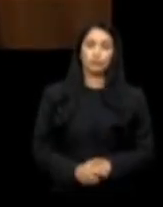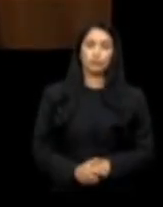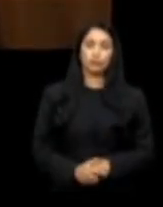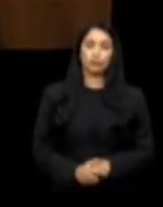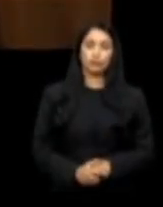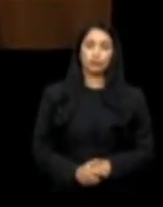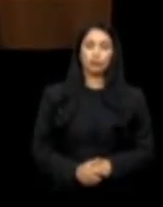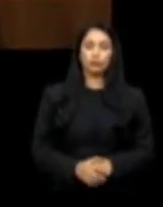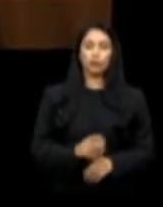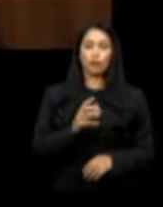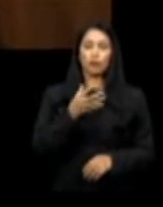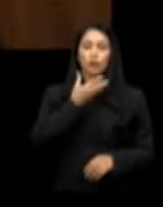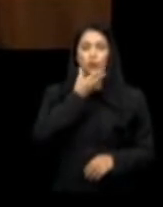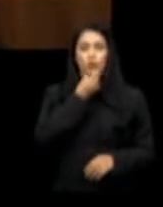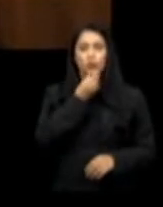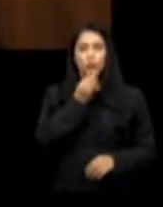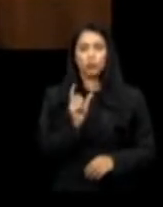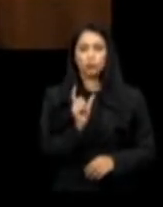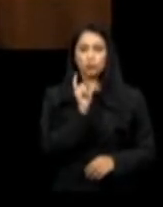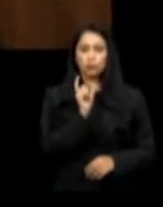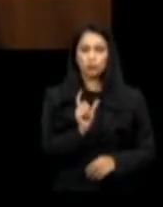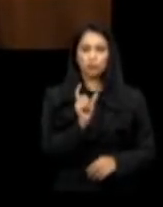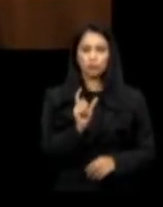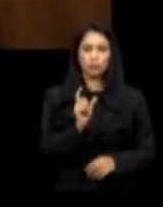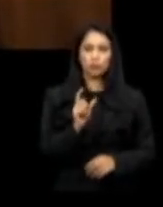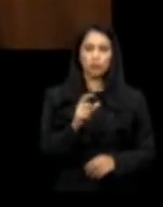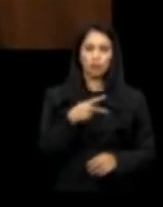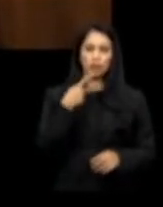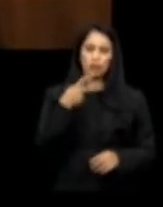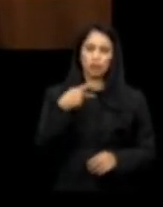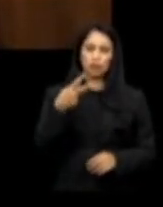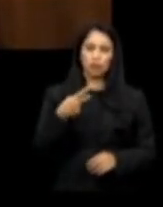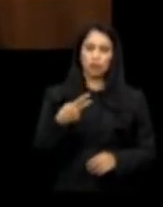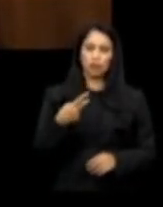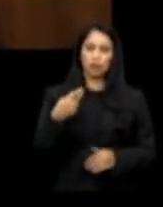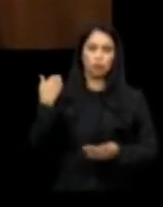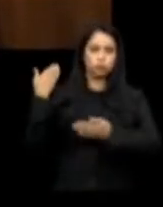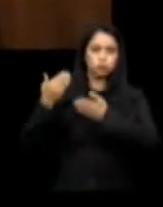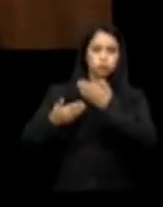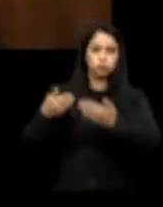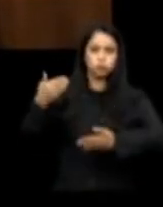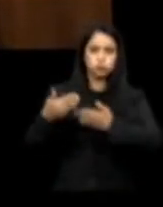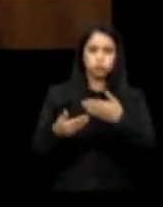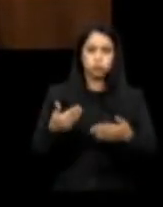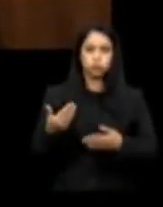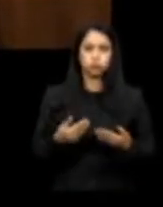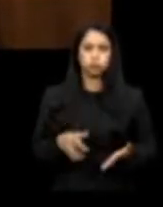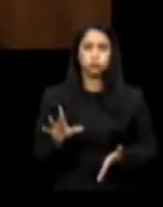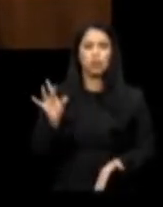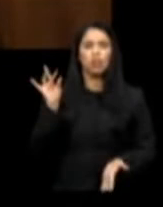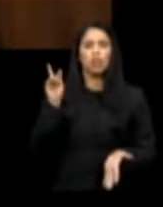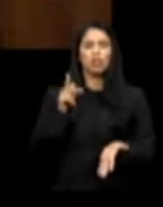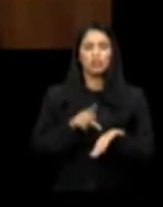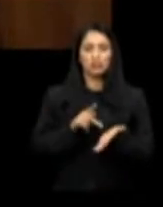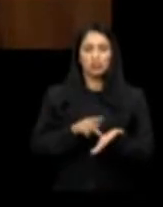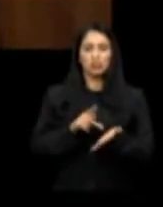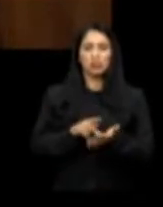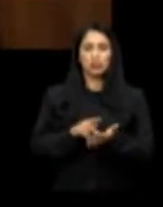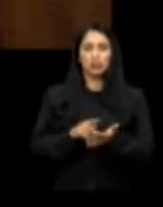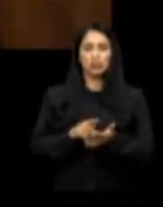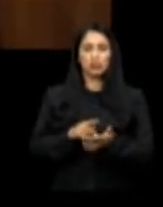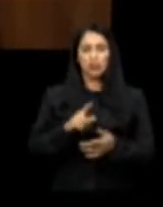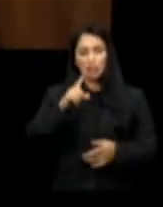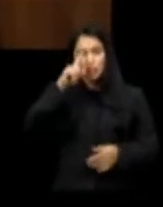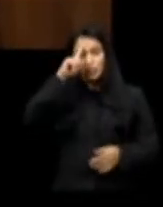Stefano Rodotà, nas últimas décadas, vivenciamos verdadeiro processo de inexorável reinvenção